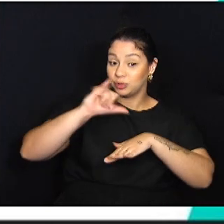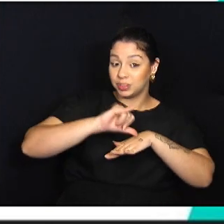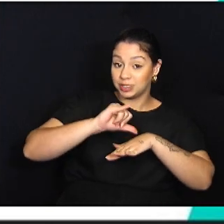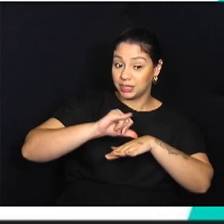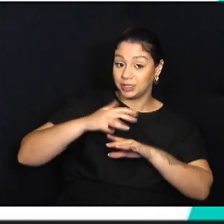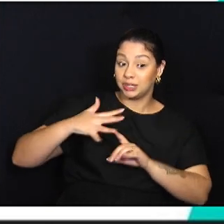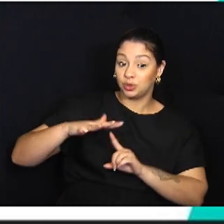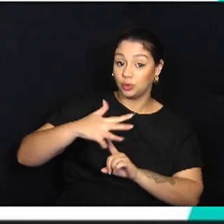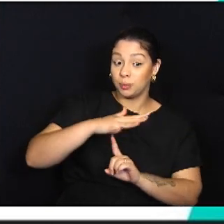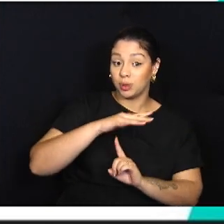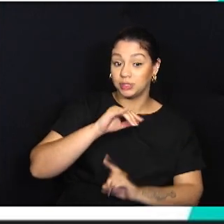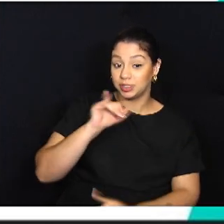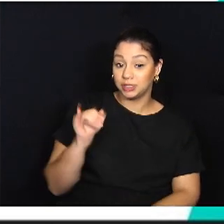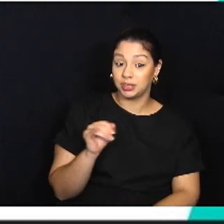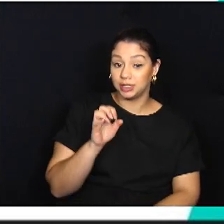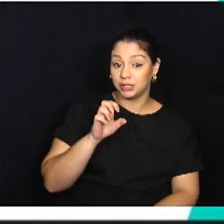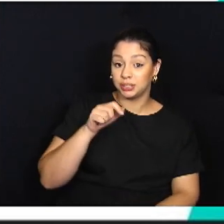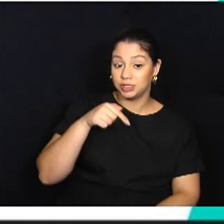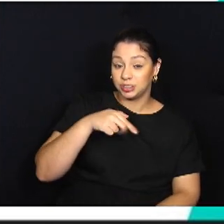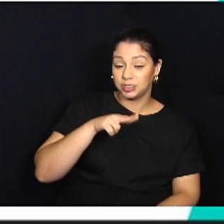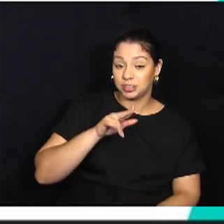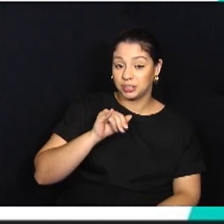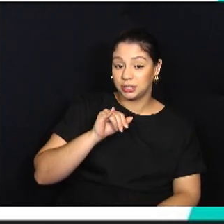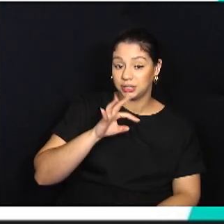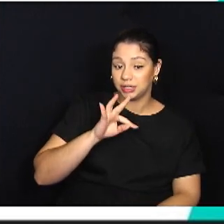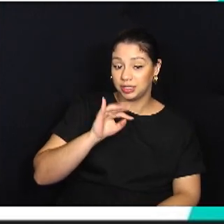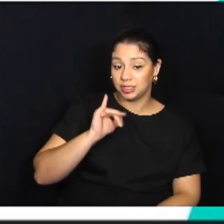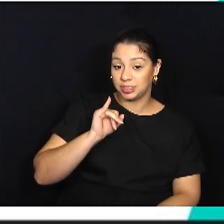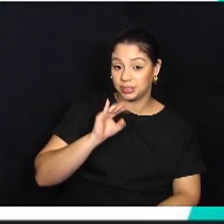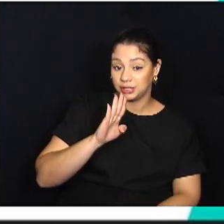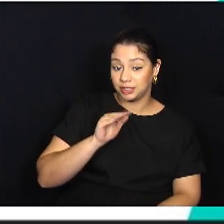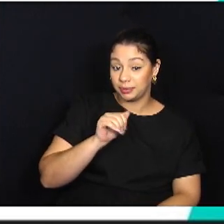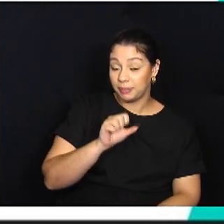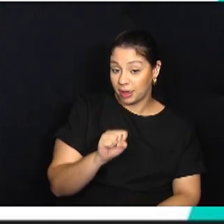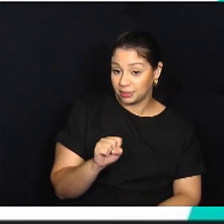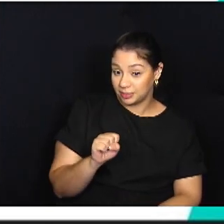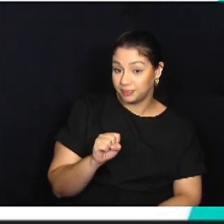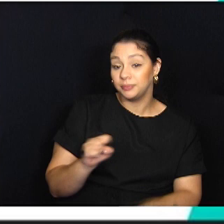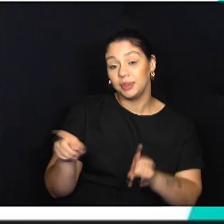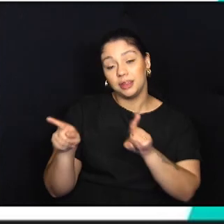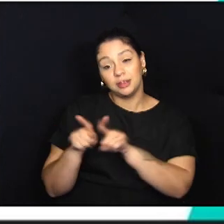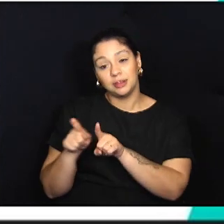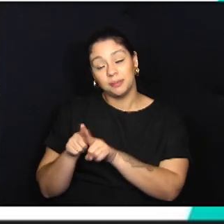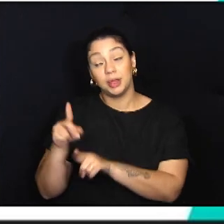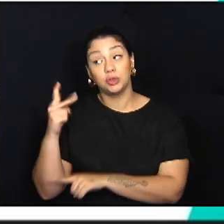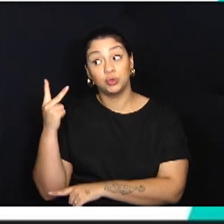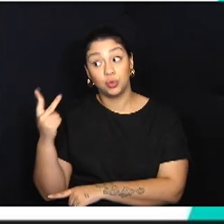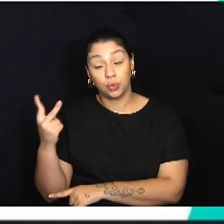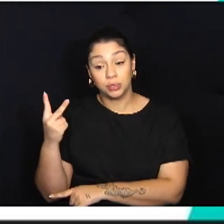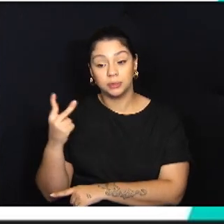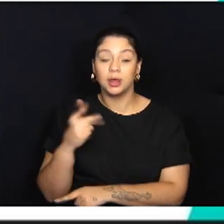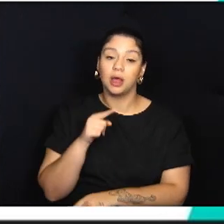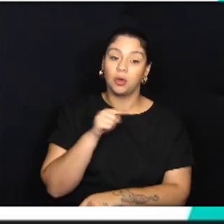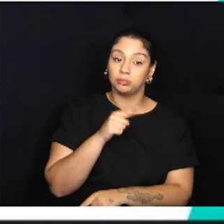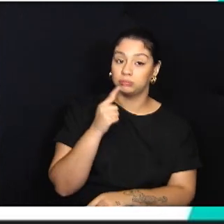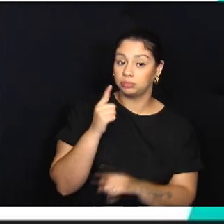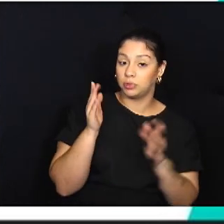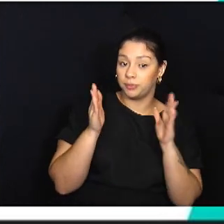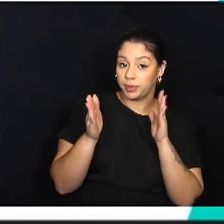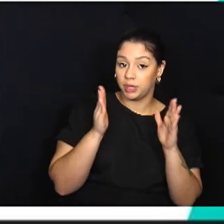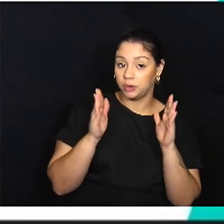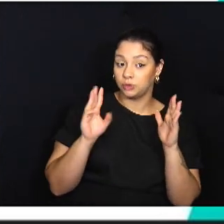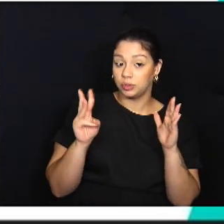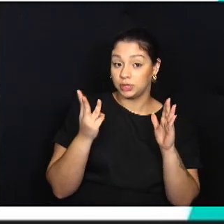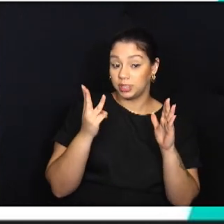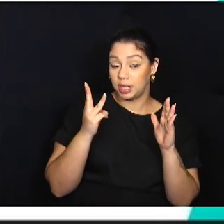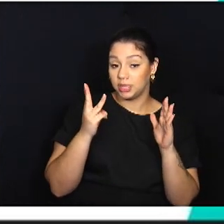dos Jequitibás, na rua Coronel Querino número 2, e isso fica de 3 de julho a